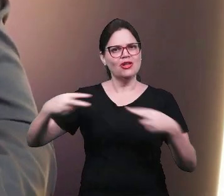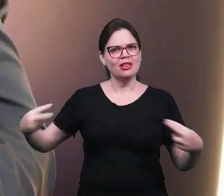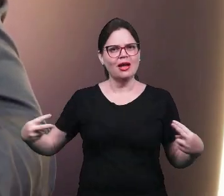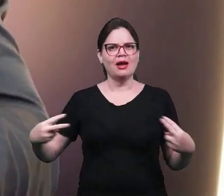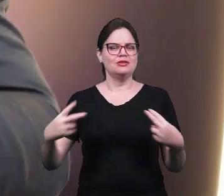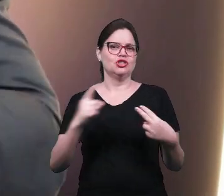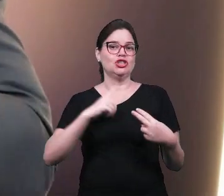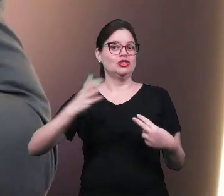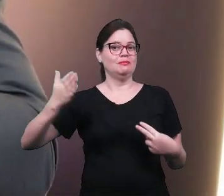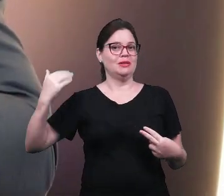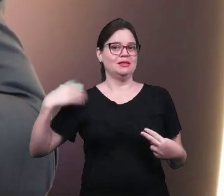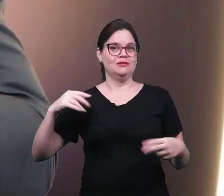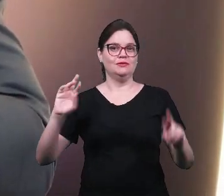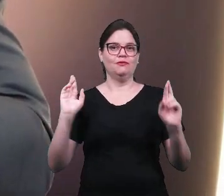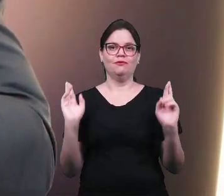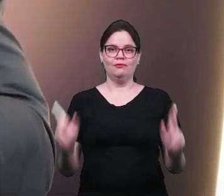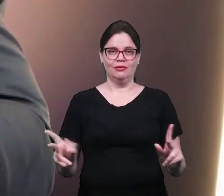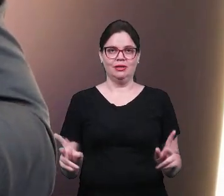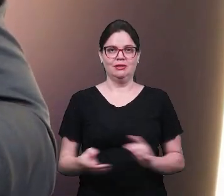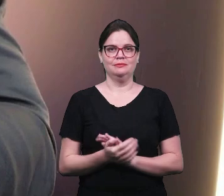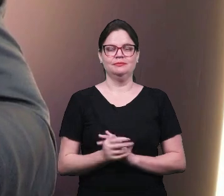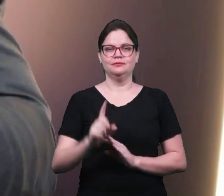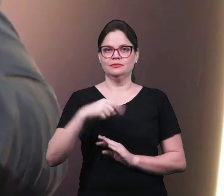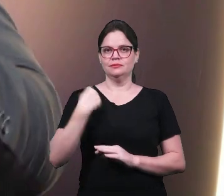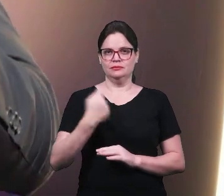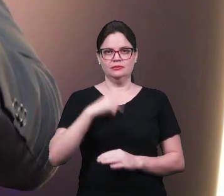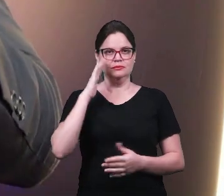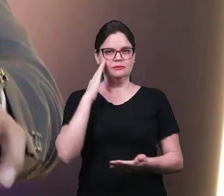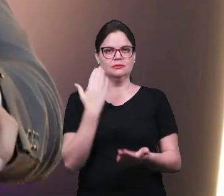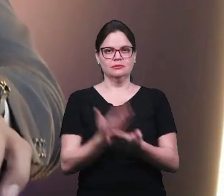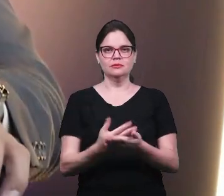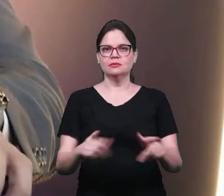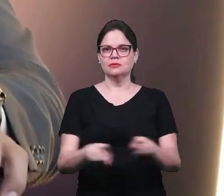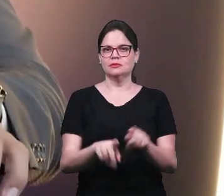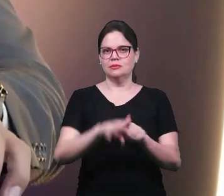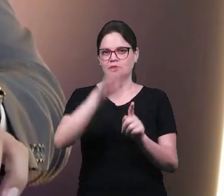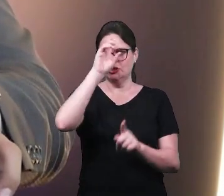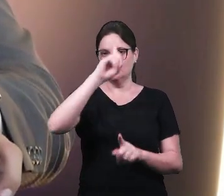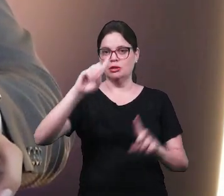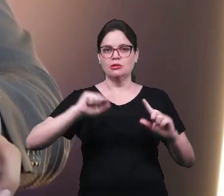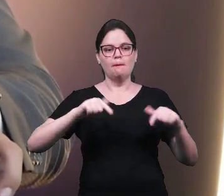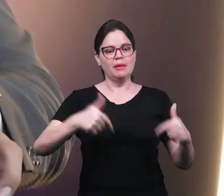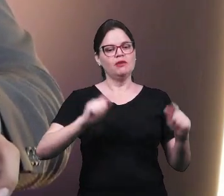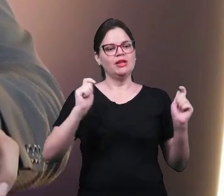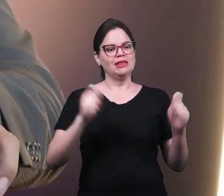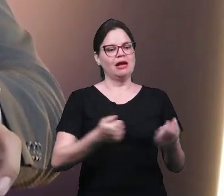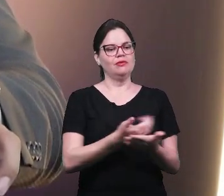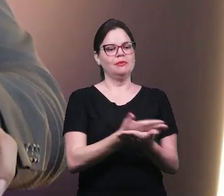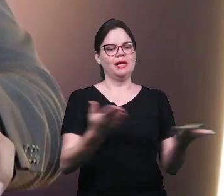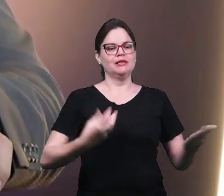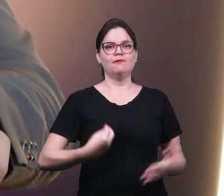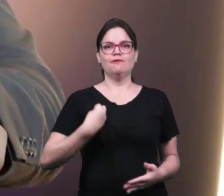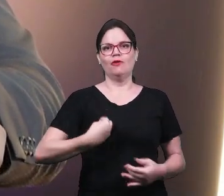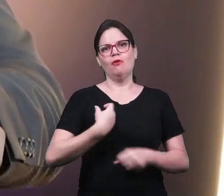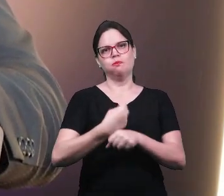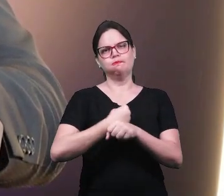genética. Nós acreditamos, né? Nós cremos também que é uma operação de Deus, né? Para